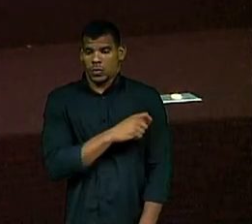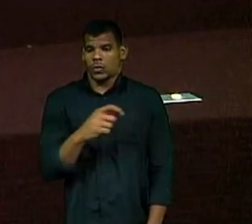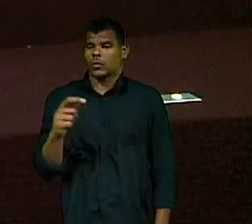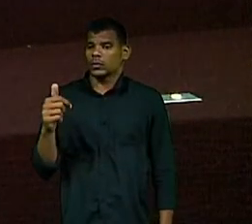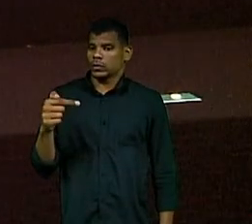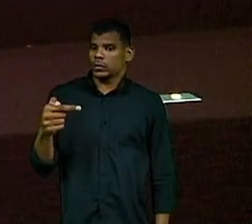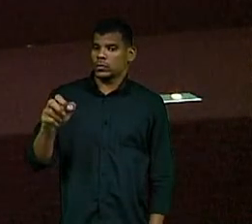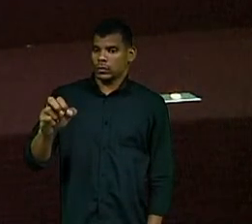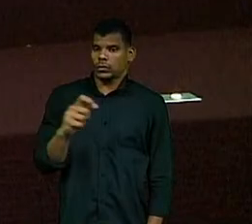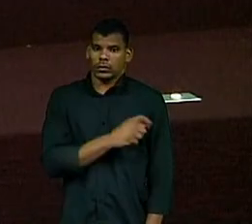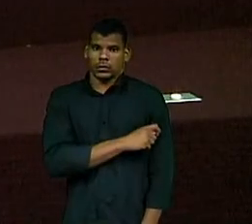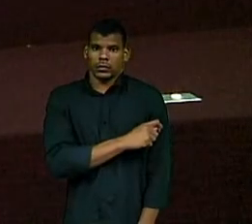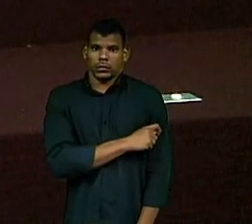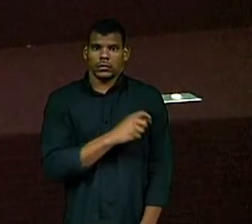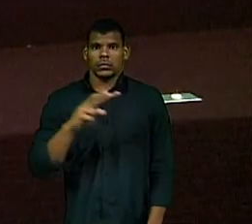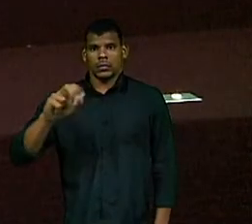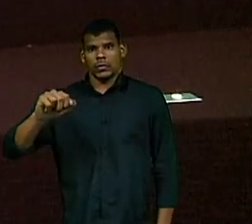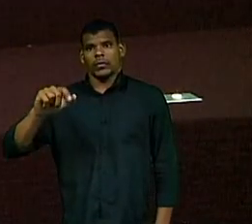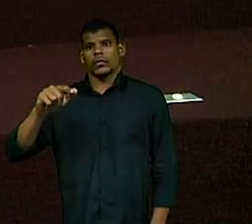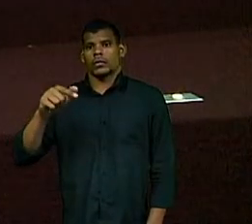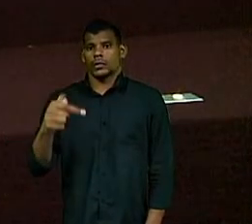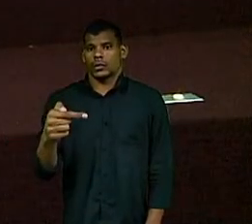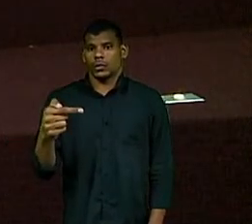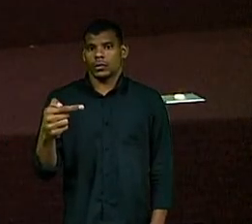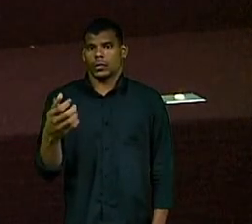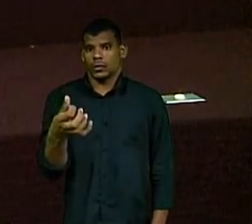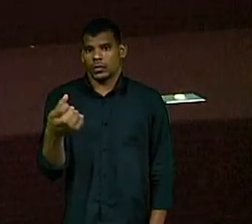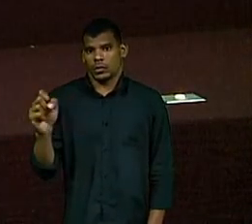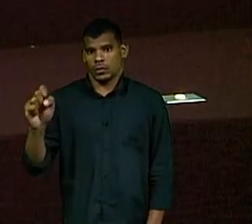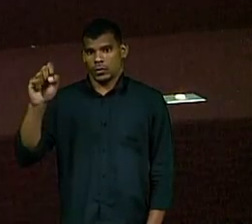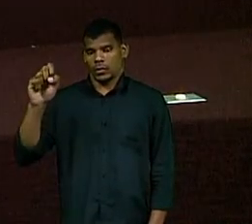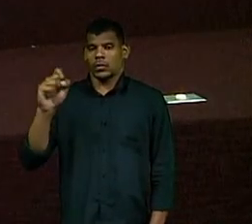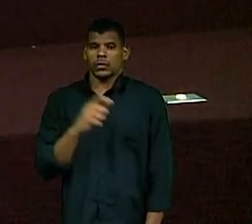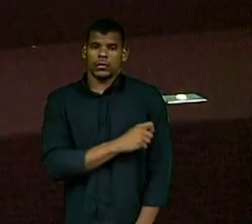70 não porque tem o Valmir E eu então são 68